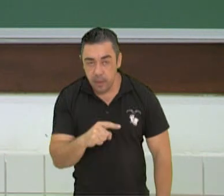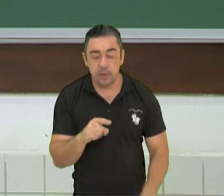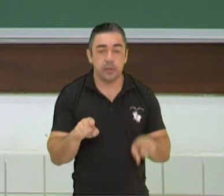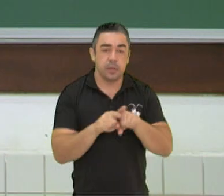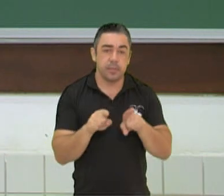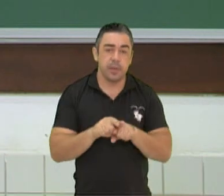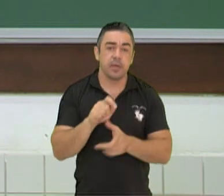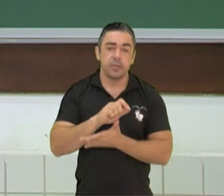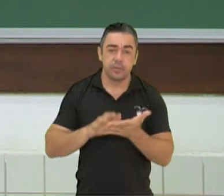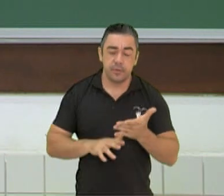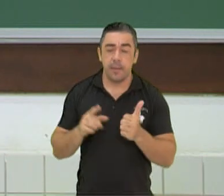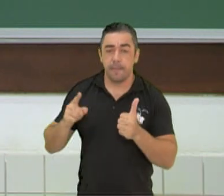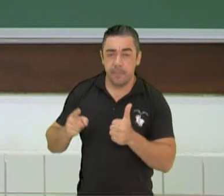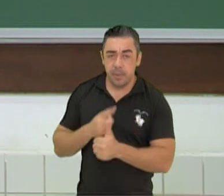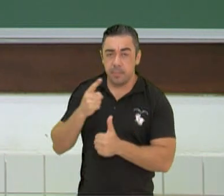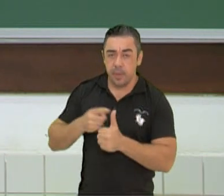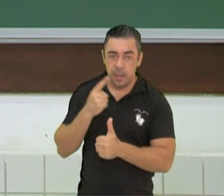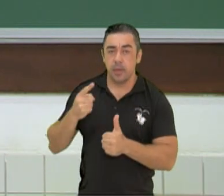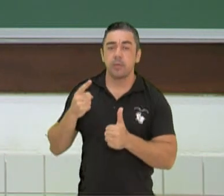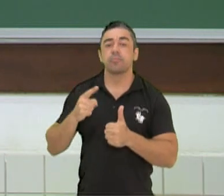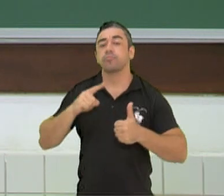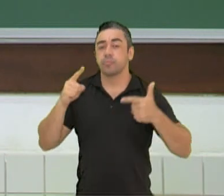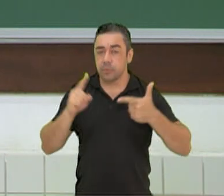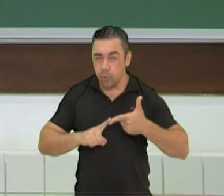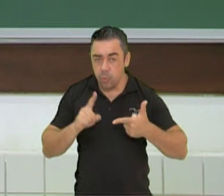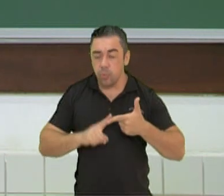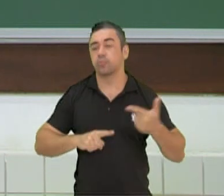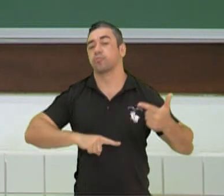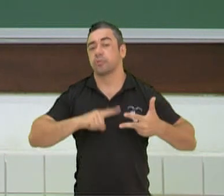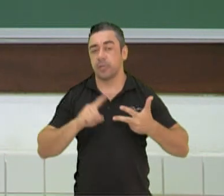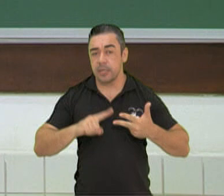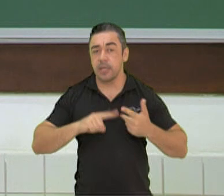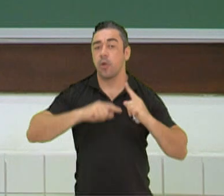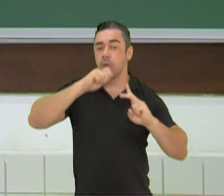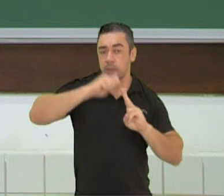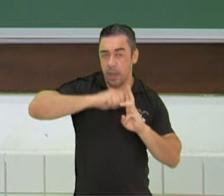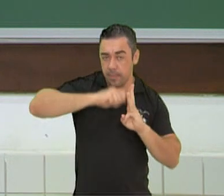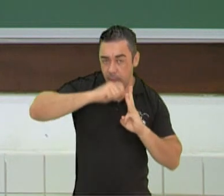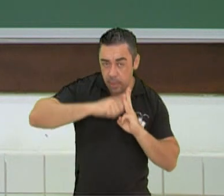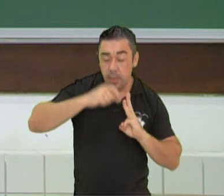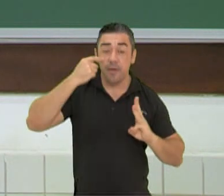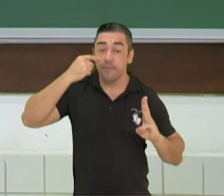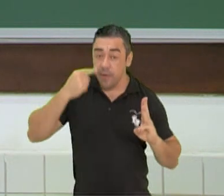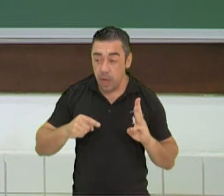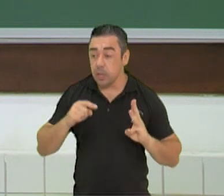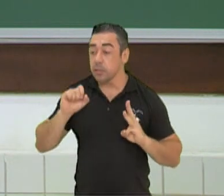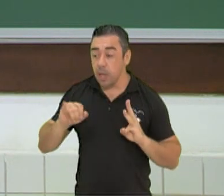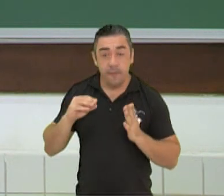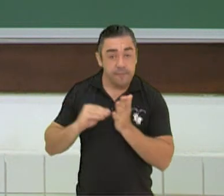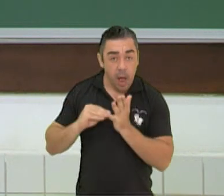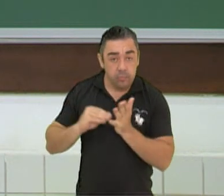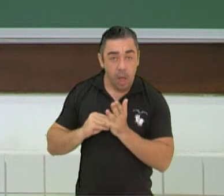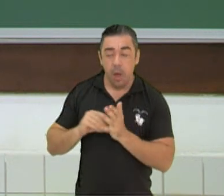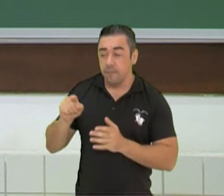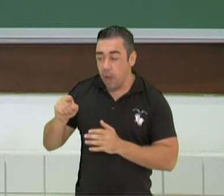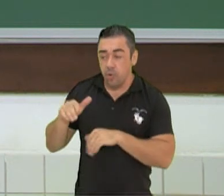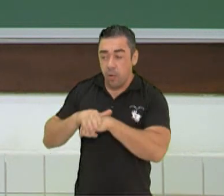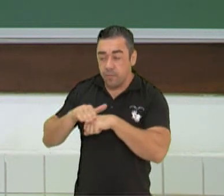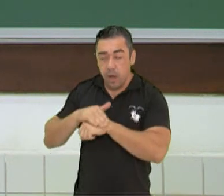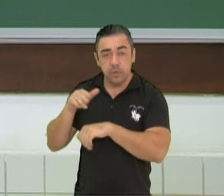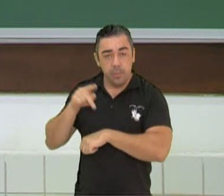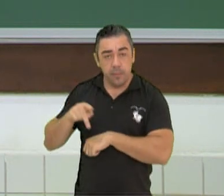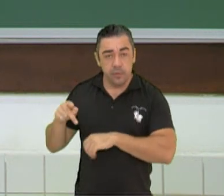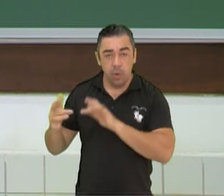as atividades primeiro, segundo e terceiro trimestre. Se tiver faltando alguma coisa, pessoal, corram atrás, vão até o professor